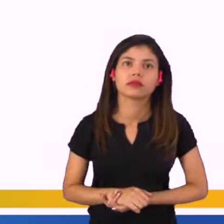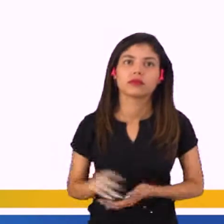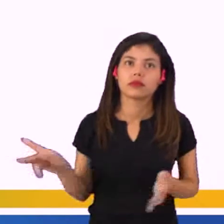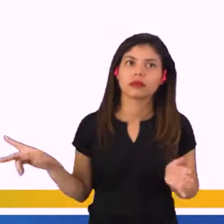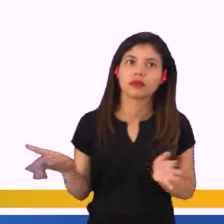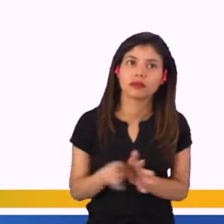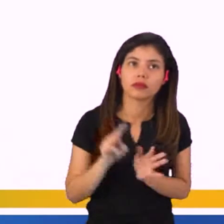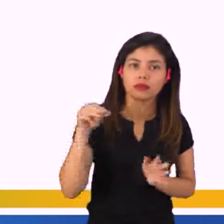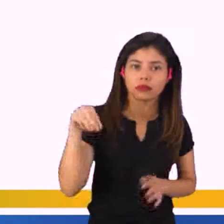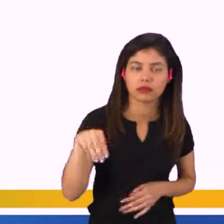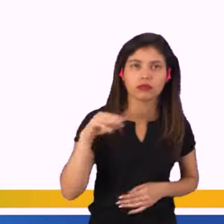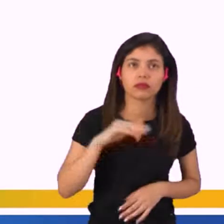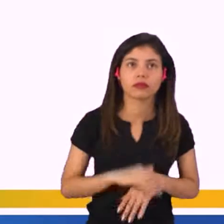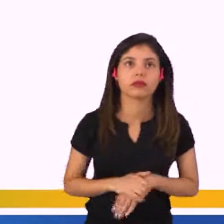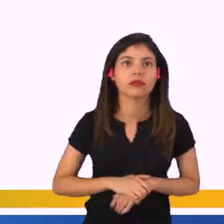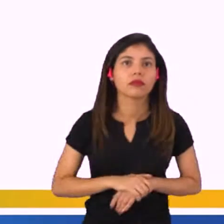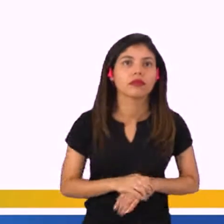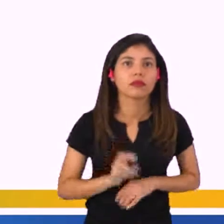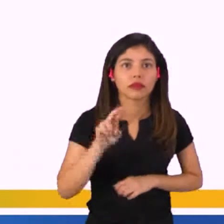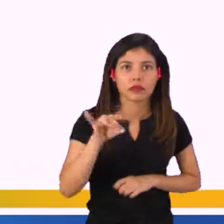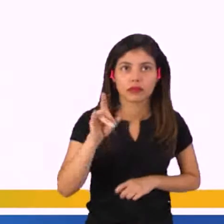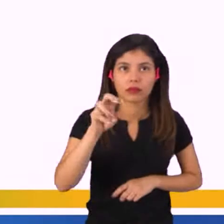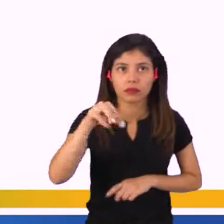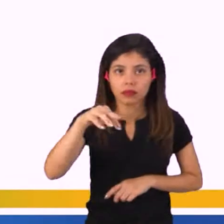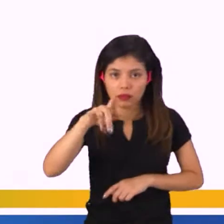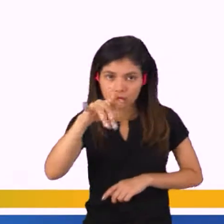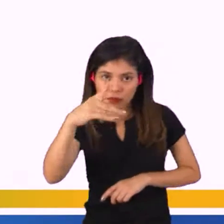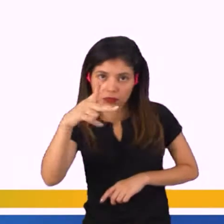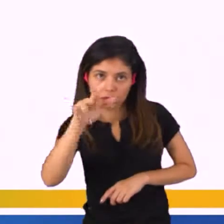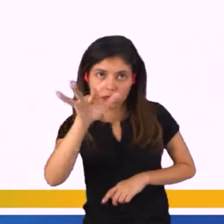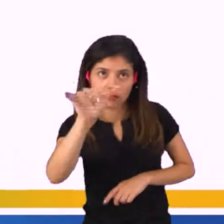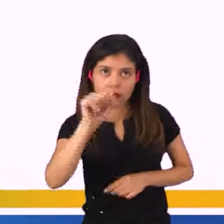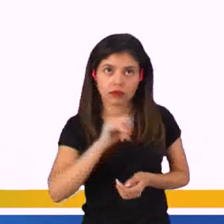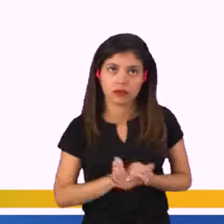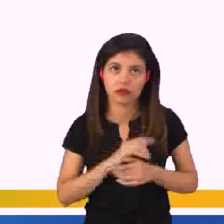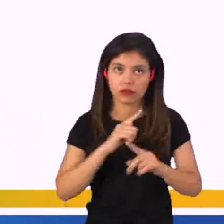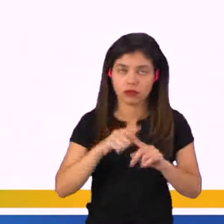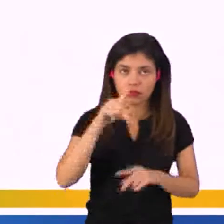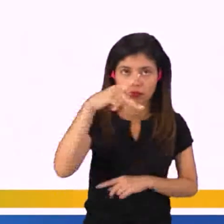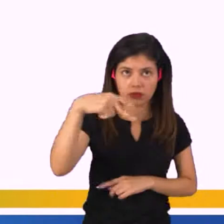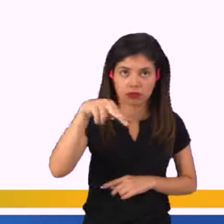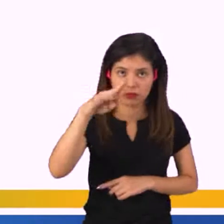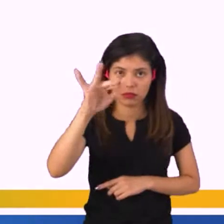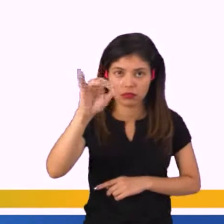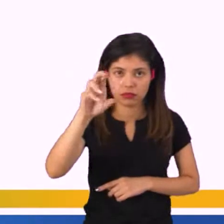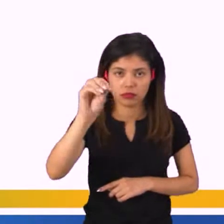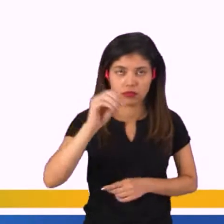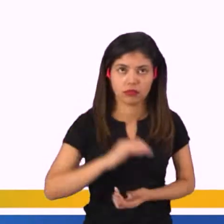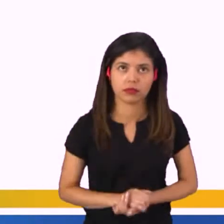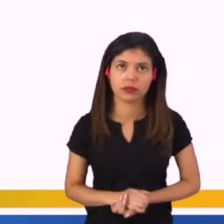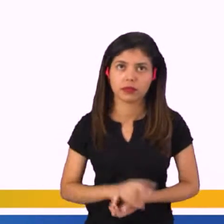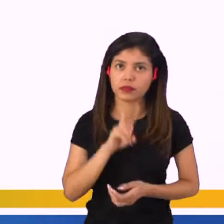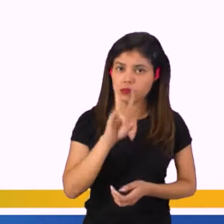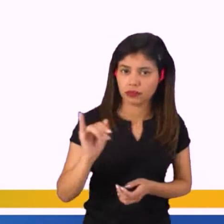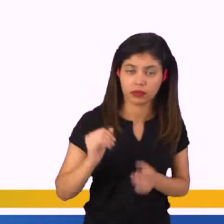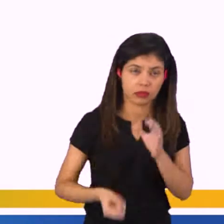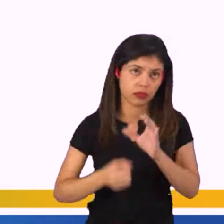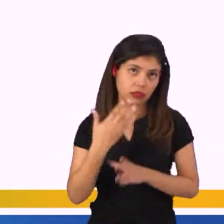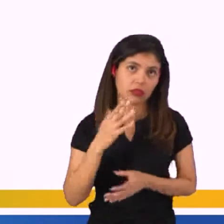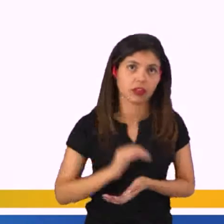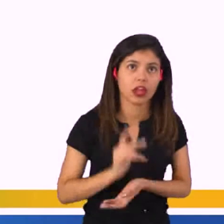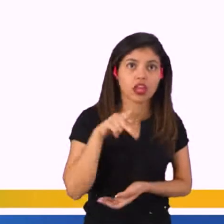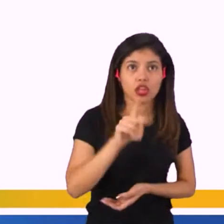que o metro, ou seja, são as unidades que nós chamamos de múltiplas do metro, né, ou os múltiplos do metro. Então, assim, vai surgir